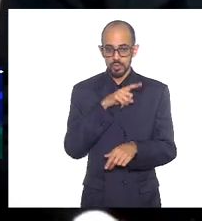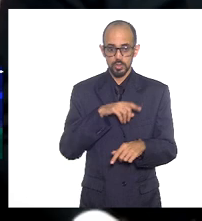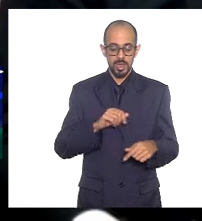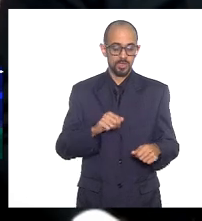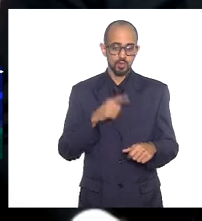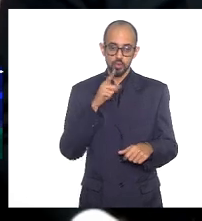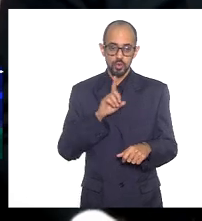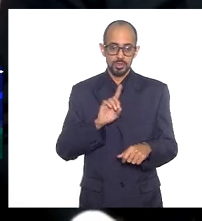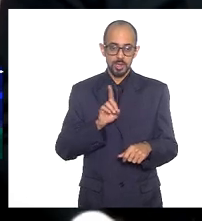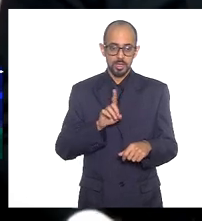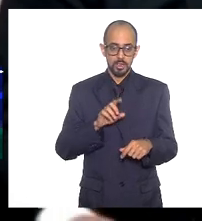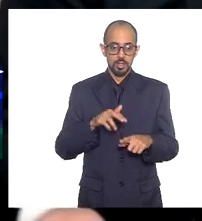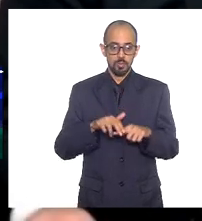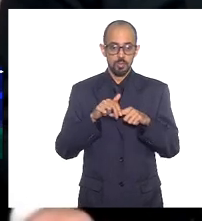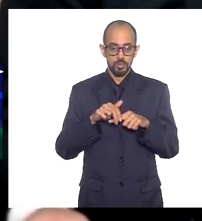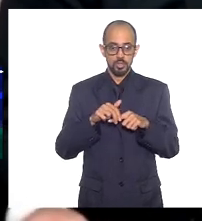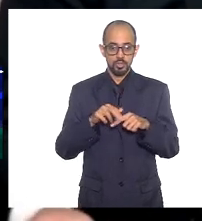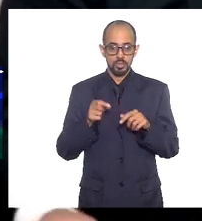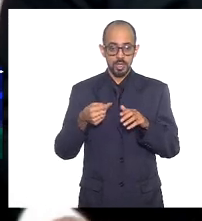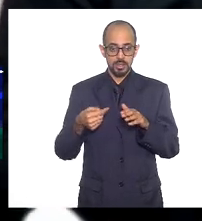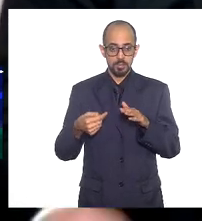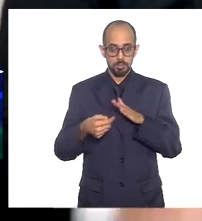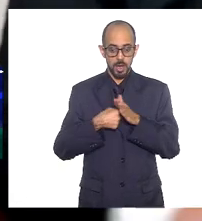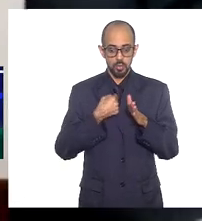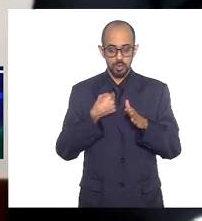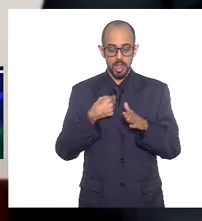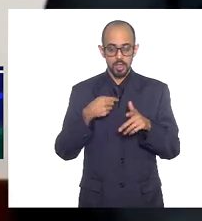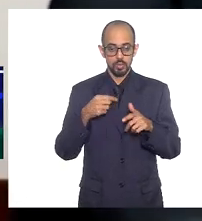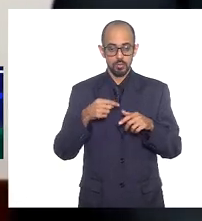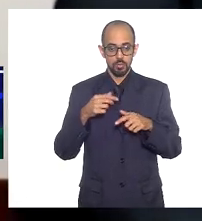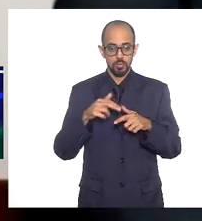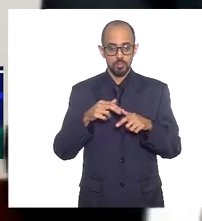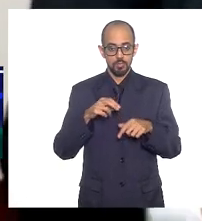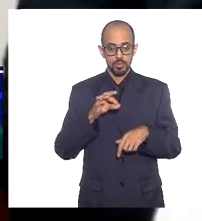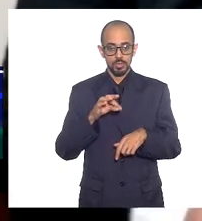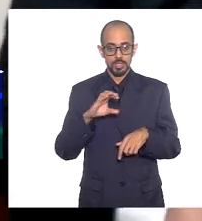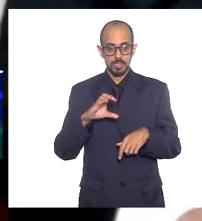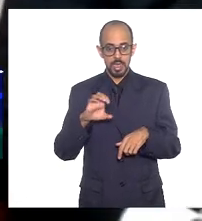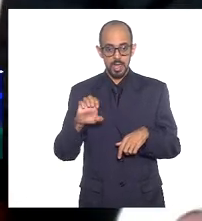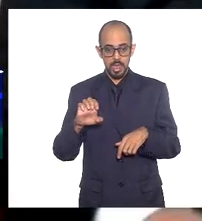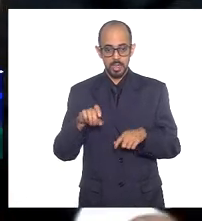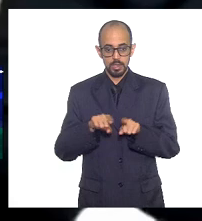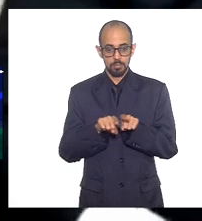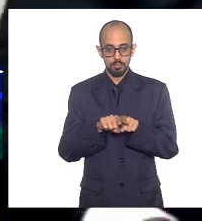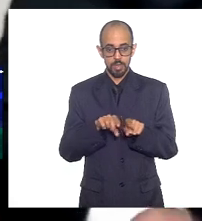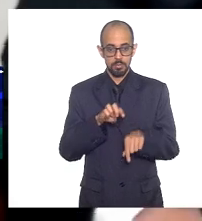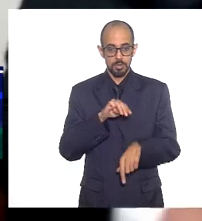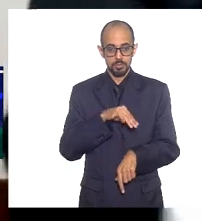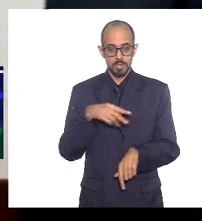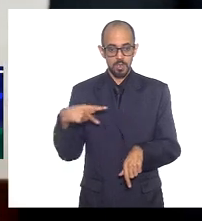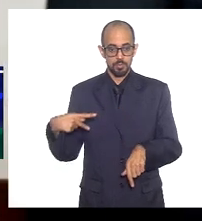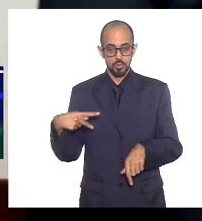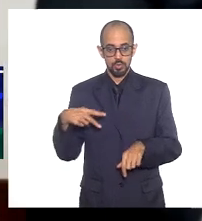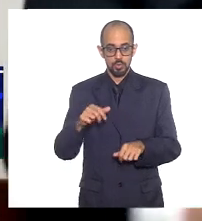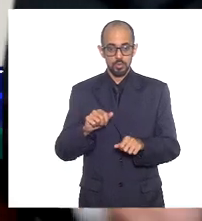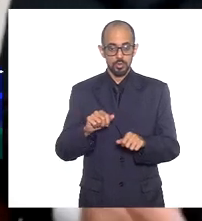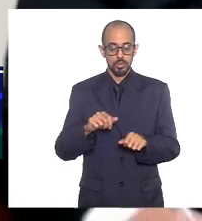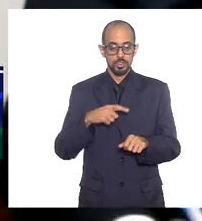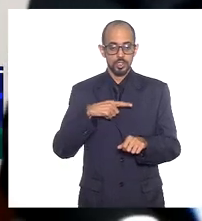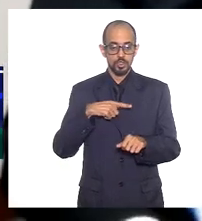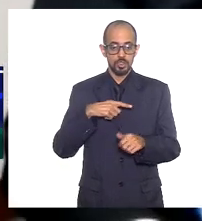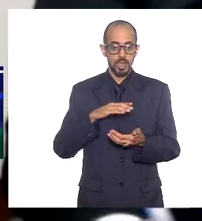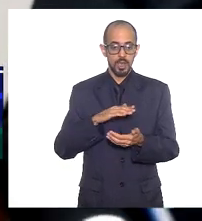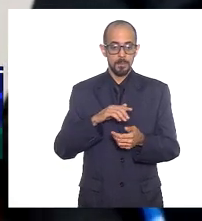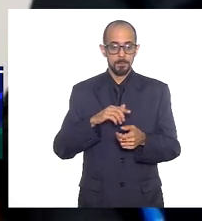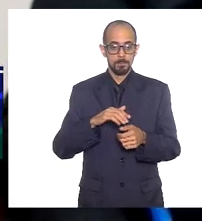está sendo questionado pelo Tribunal de Contas e mesmo pelo Ministério Público, acaba... eu tenho notícia de mais de um município que